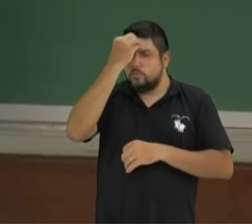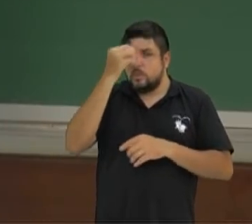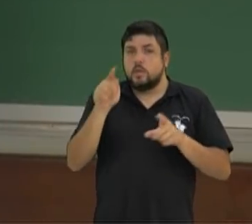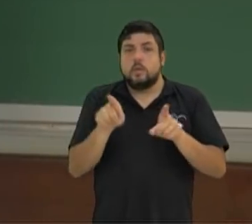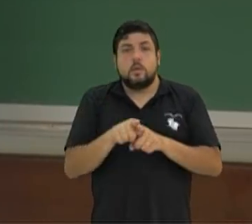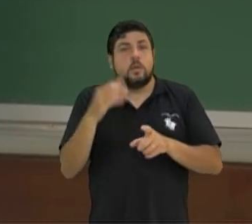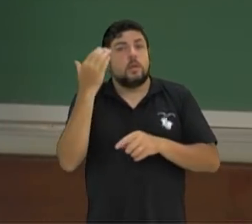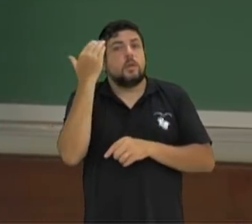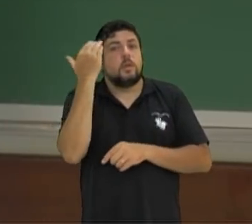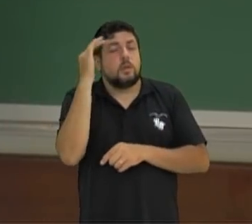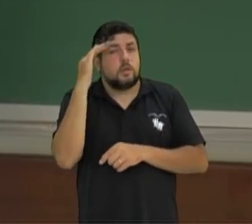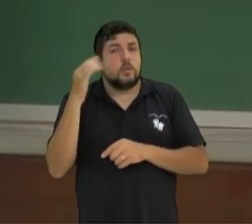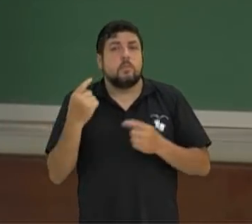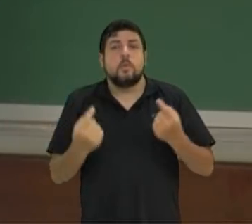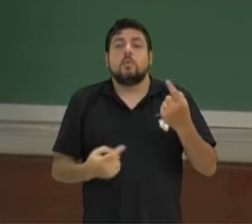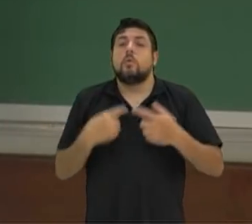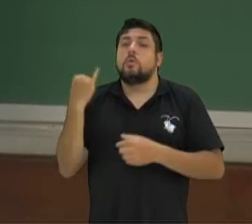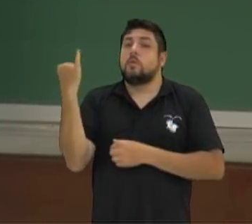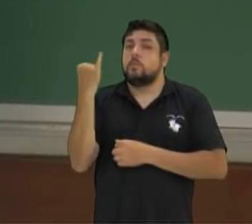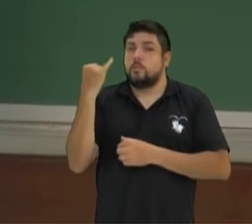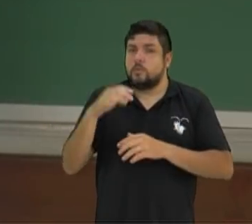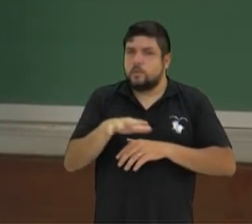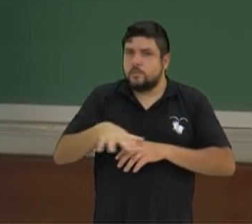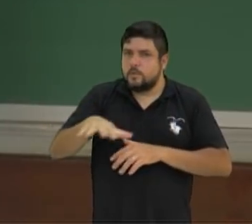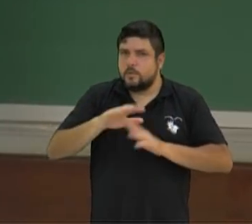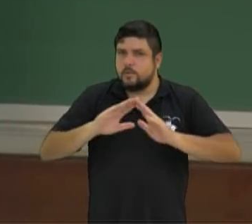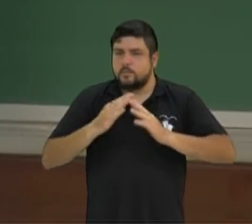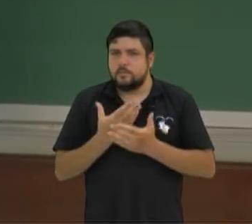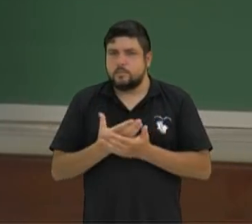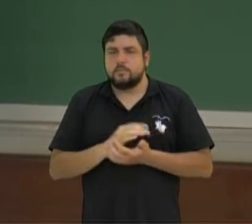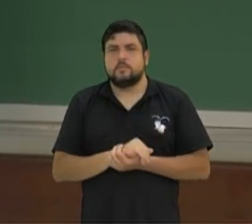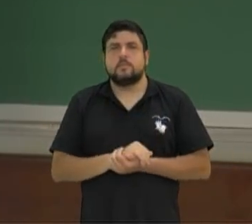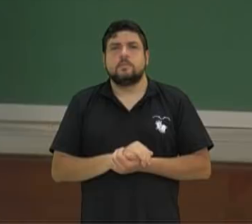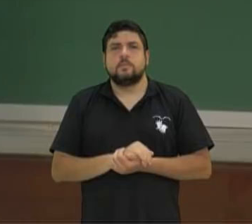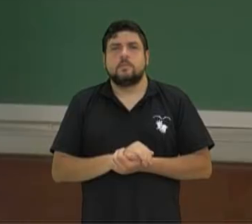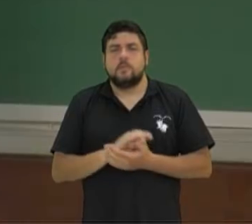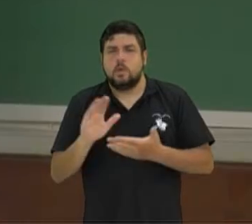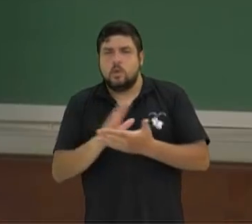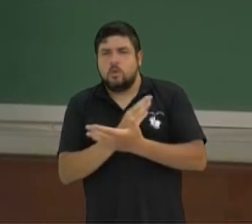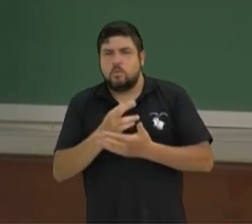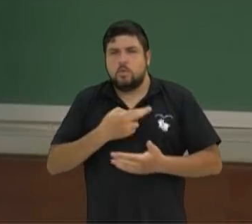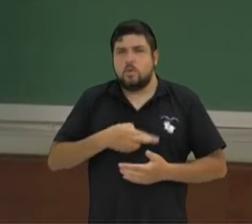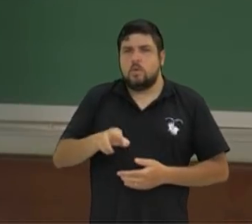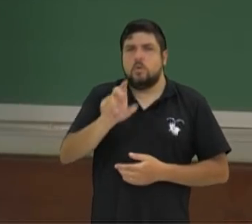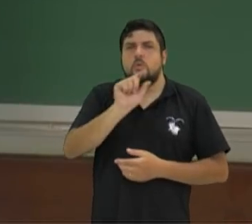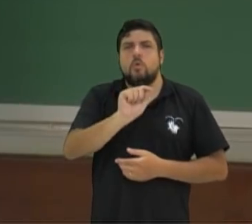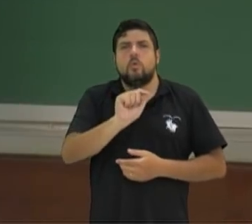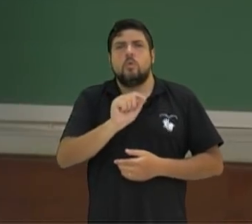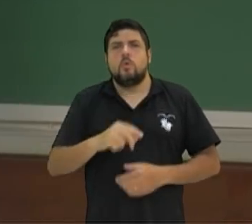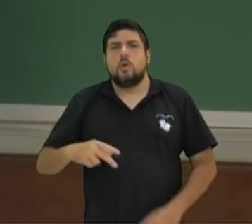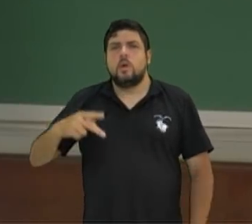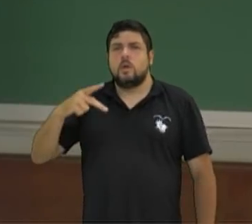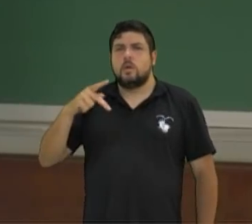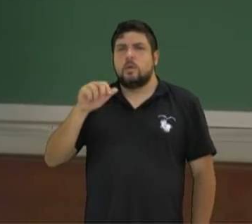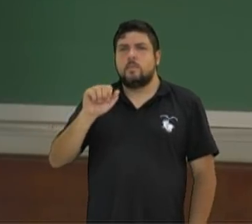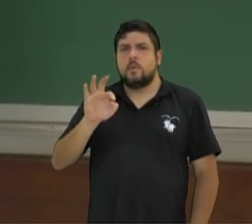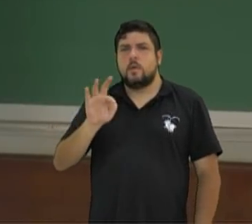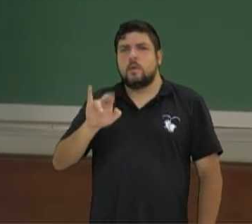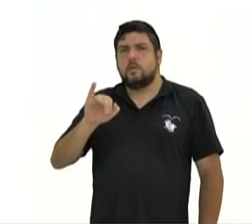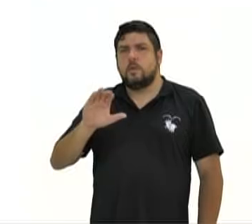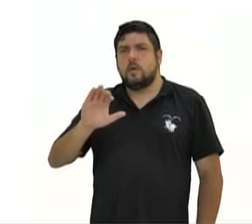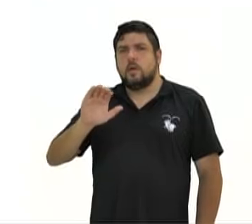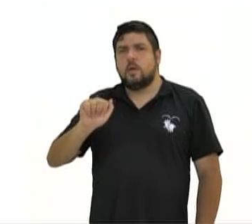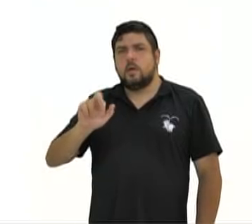qual a importância desta área na escola. Bom, existem religiões que são chamadas de patriarcais, ou seja, a estrutura hierárquica